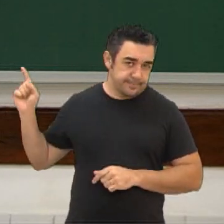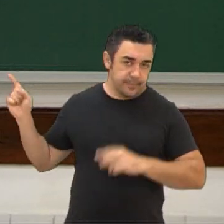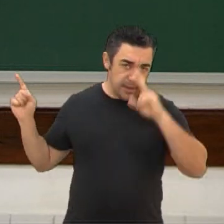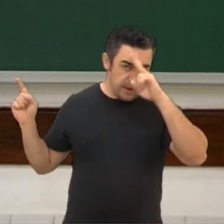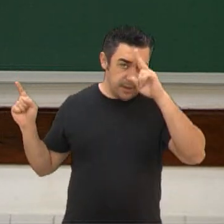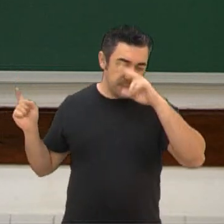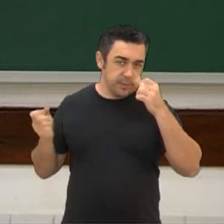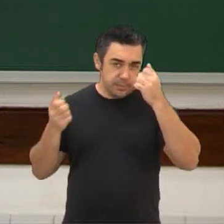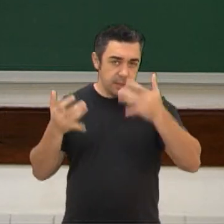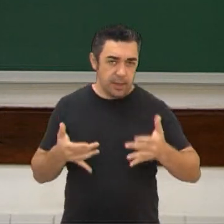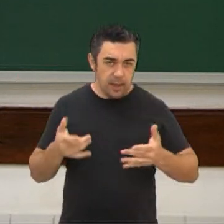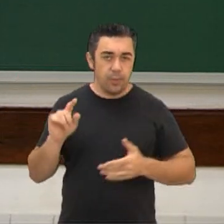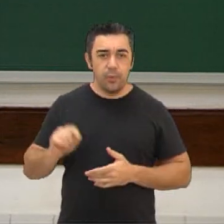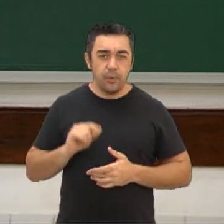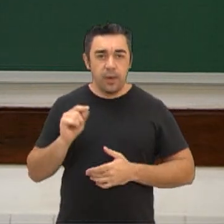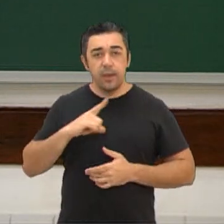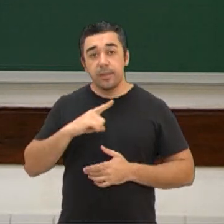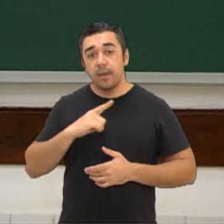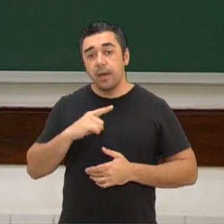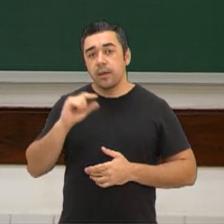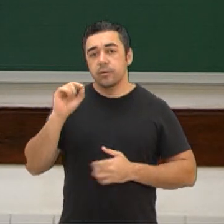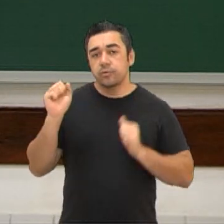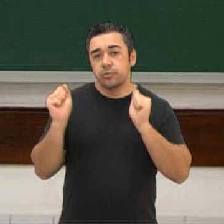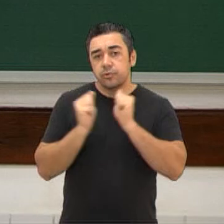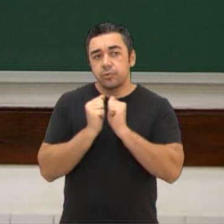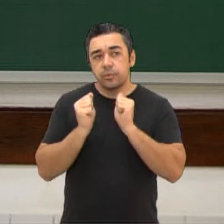vocês, né, que são os compostos de